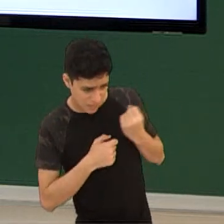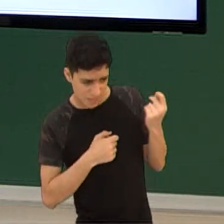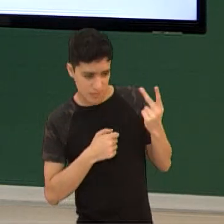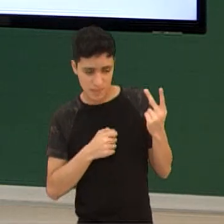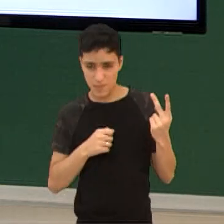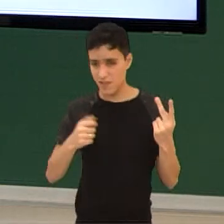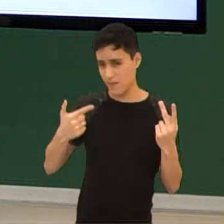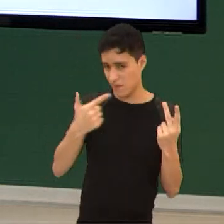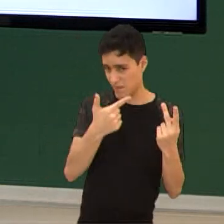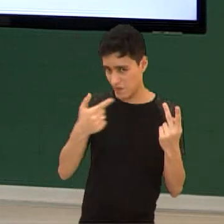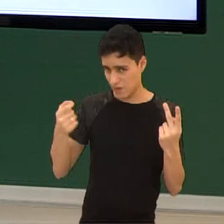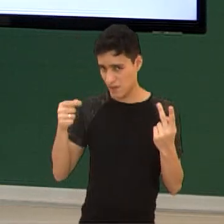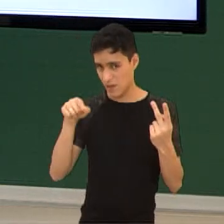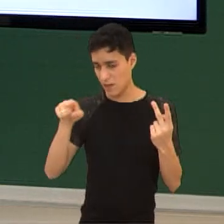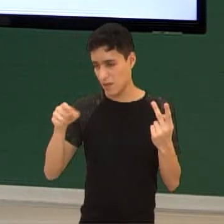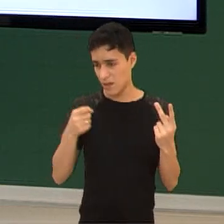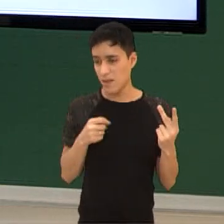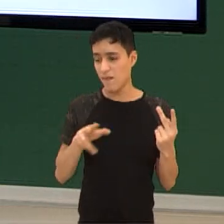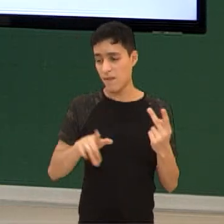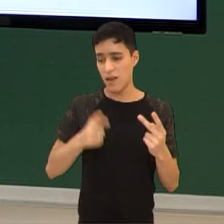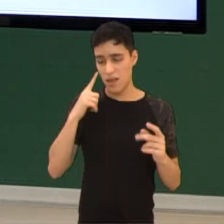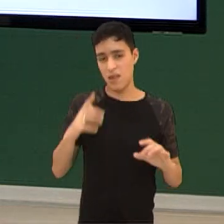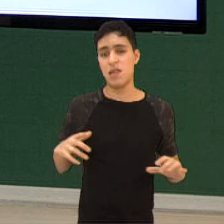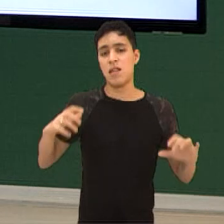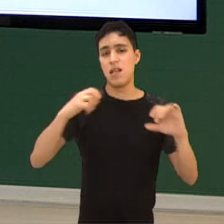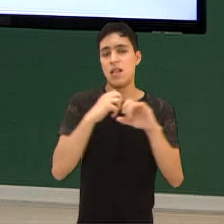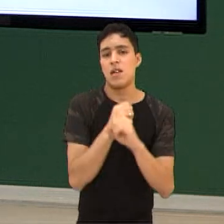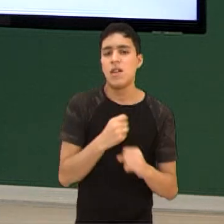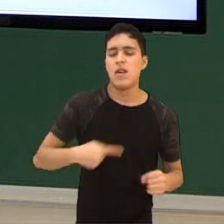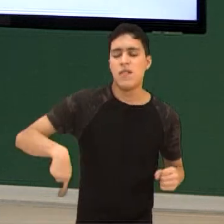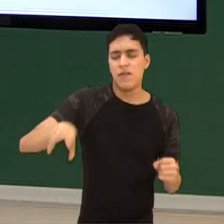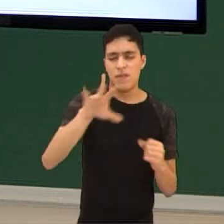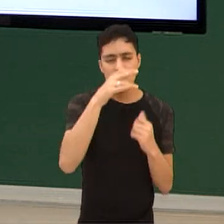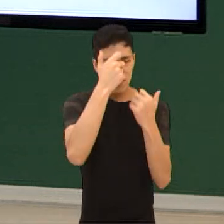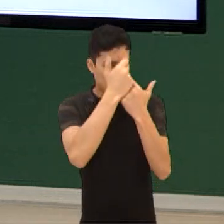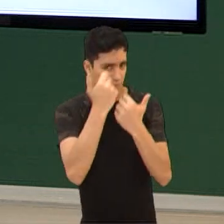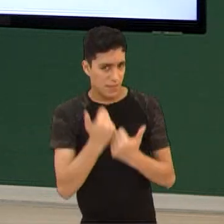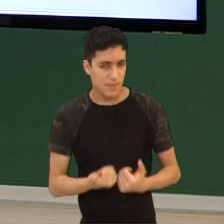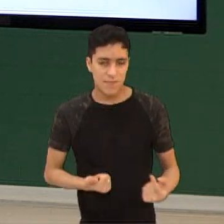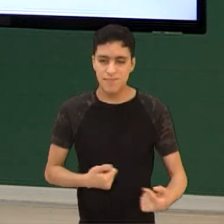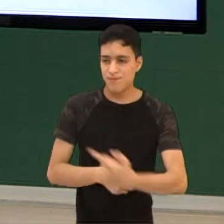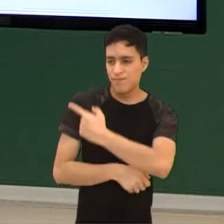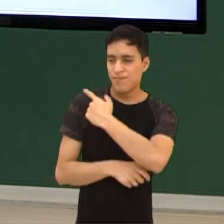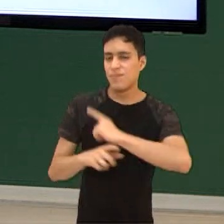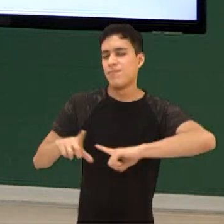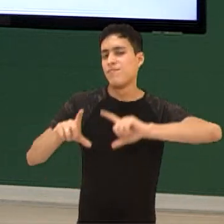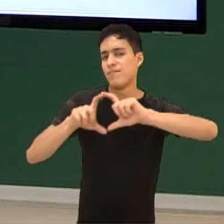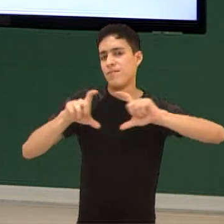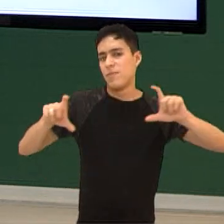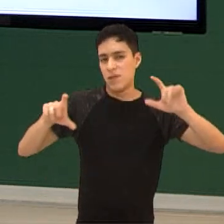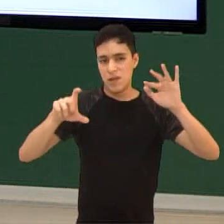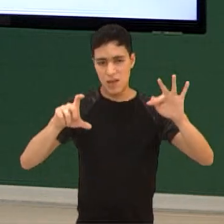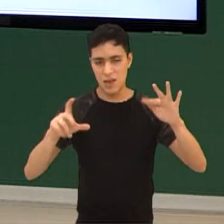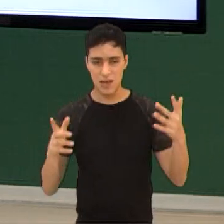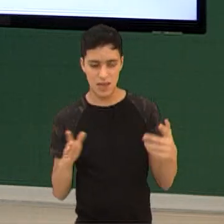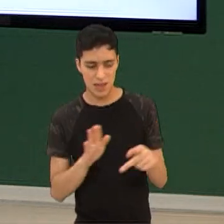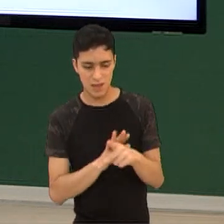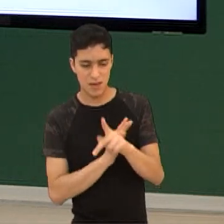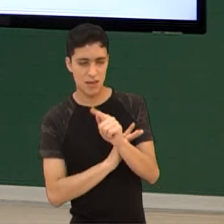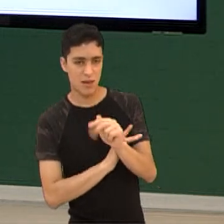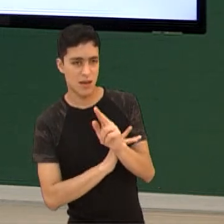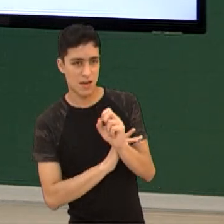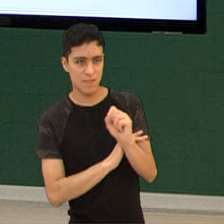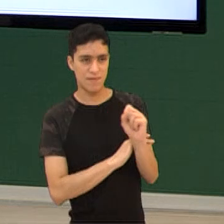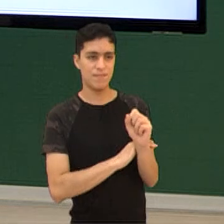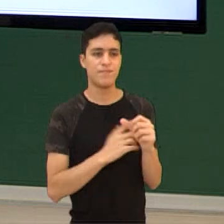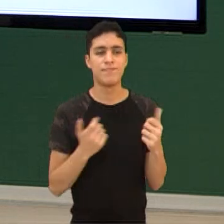2, e o 20º termo que você vai calcular, você substitui aqui na soma de Gauss, né? Na soma dos termos